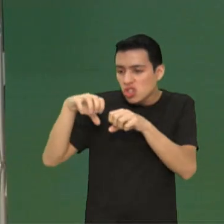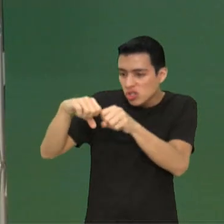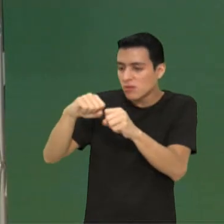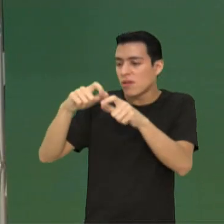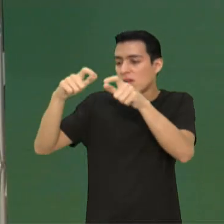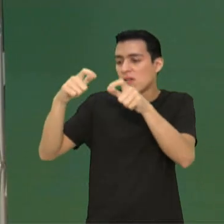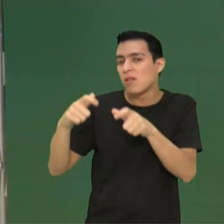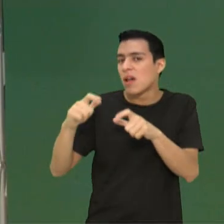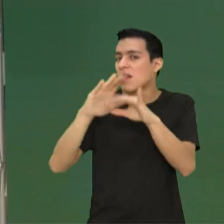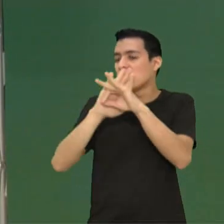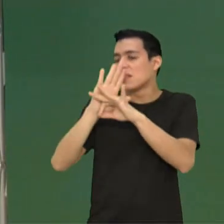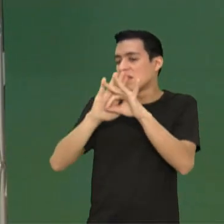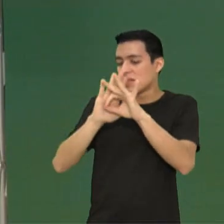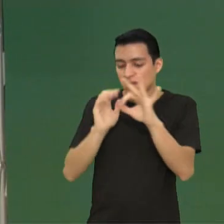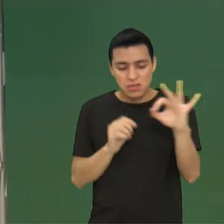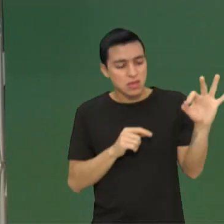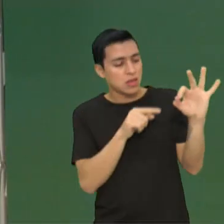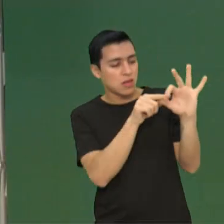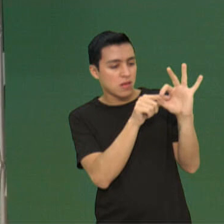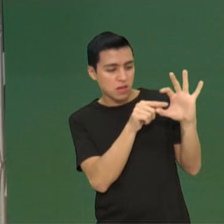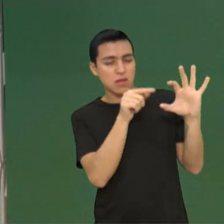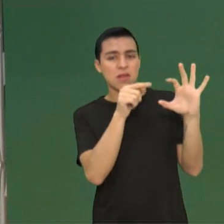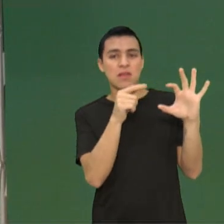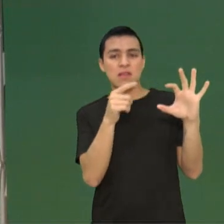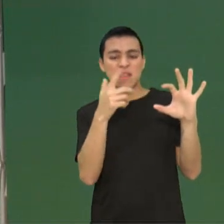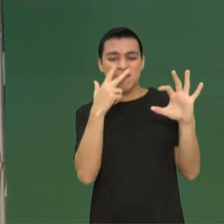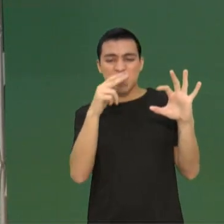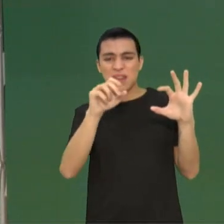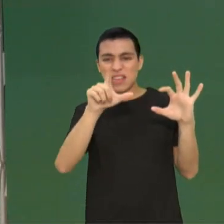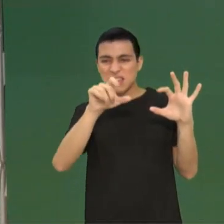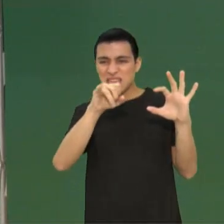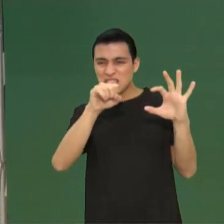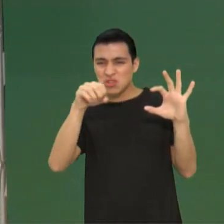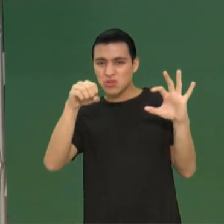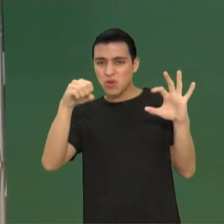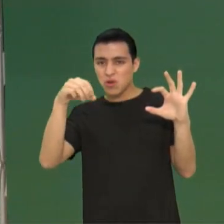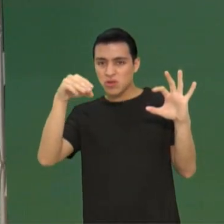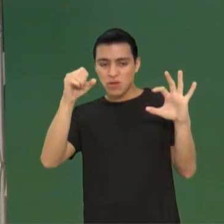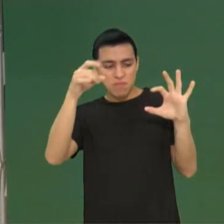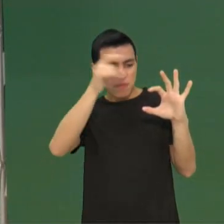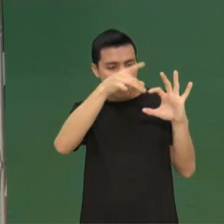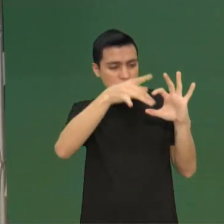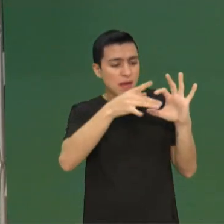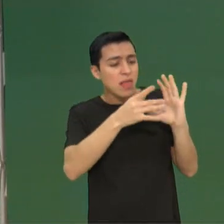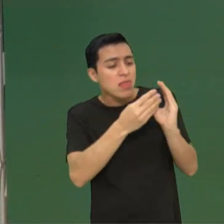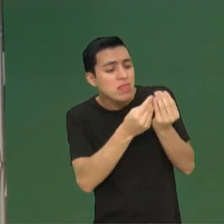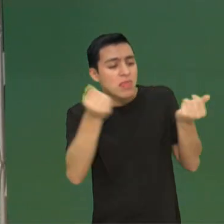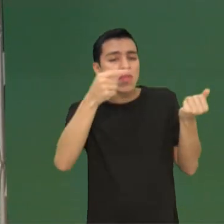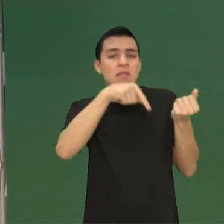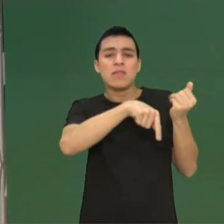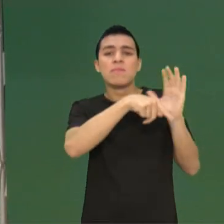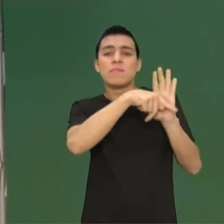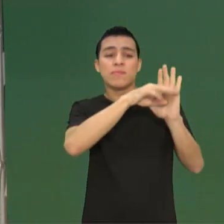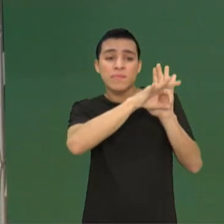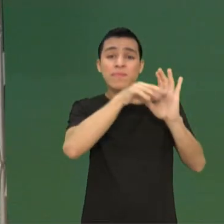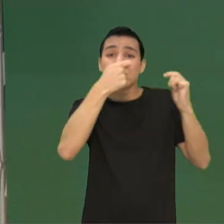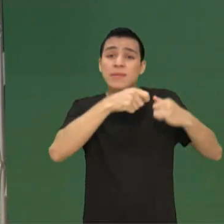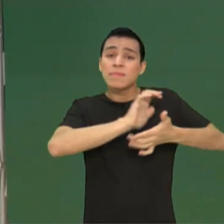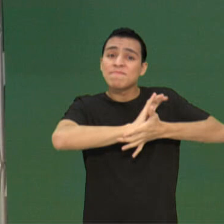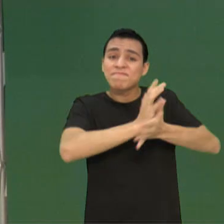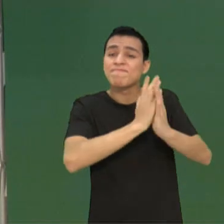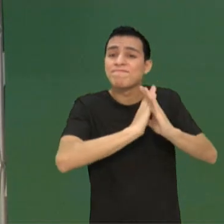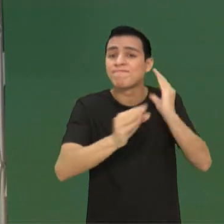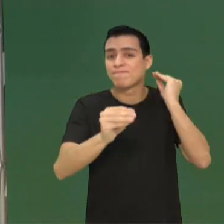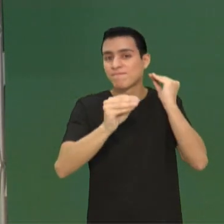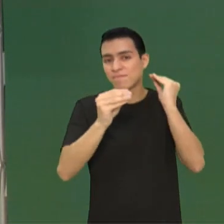espaço da célula, onde o lisossomo vai jogar a enzima digestiva para destruir alguma coisa que a célula precisa destruir.